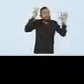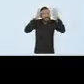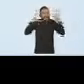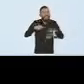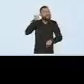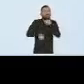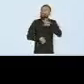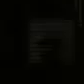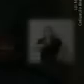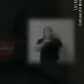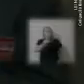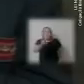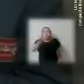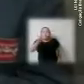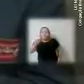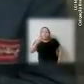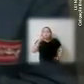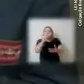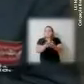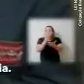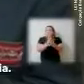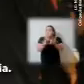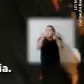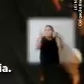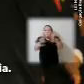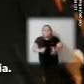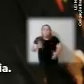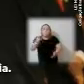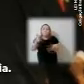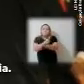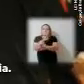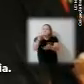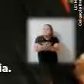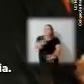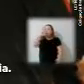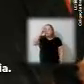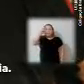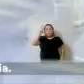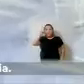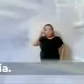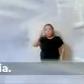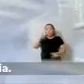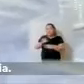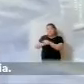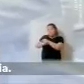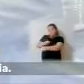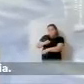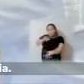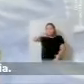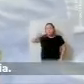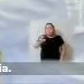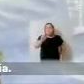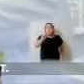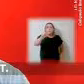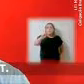ideias, não agressão O PT está sempre do lado errado da história